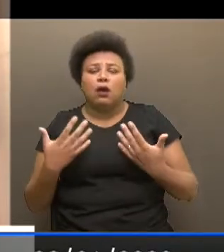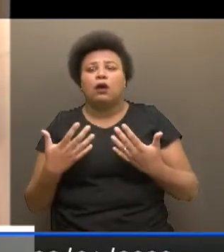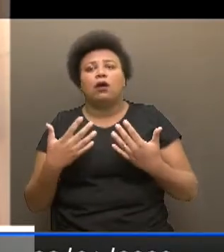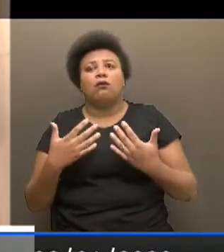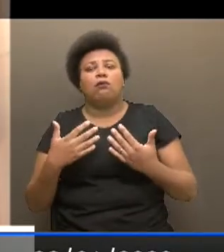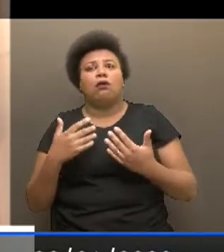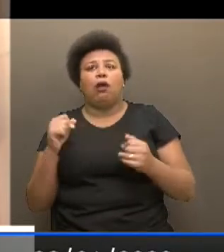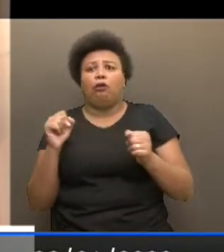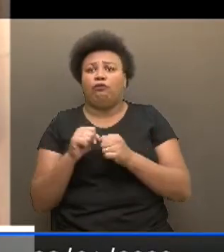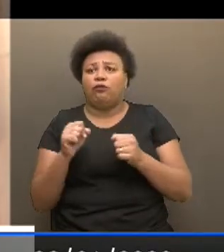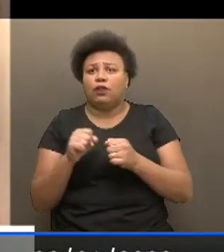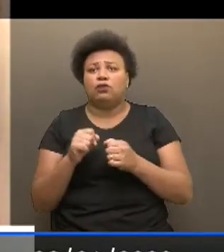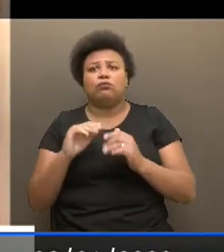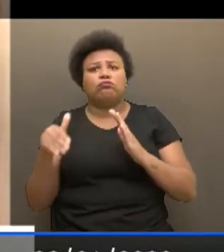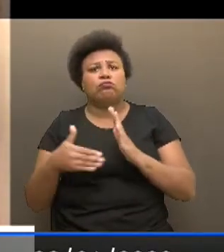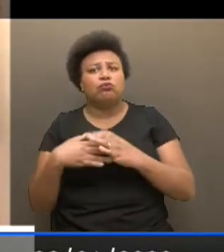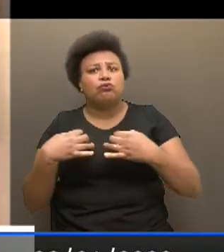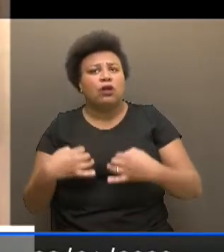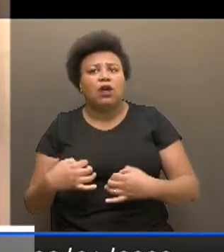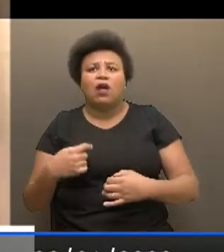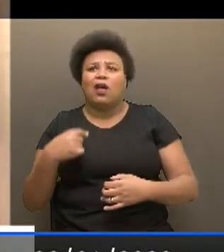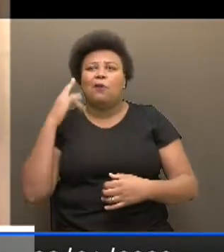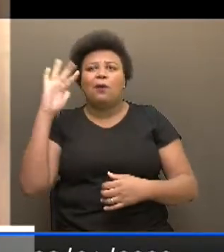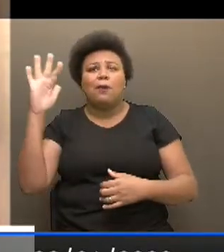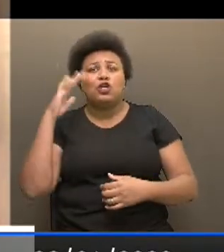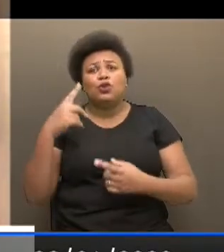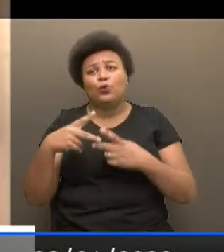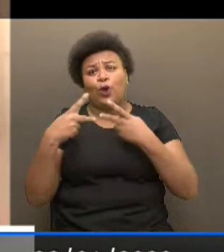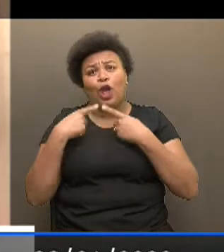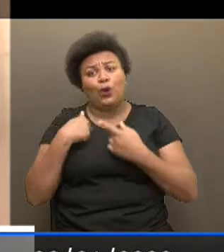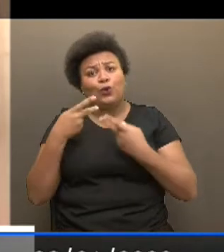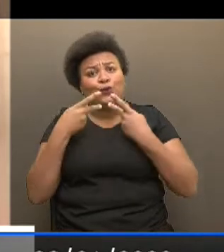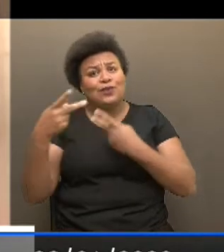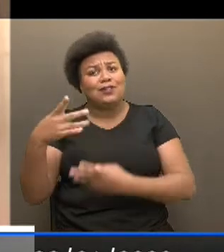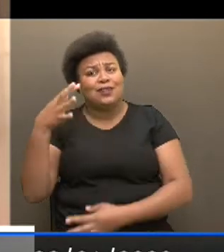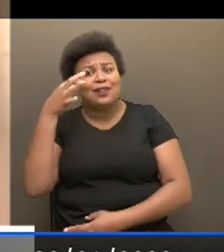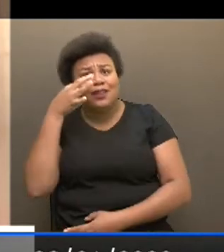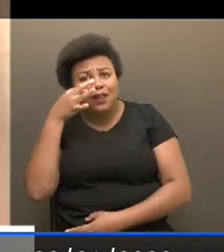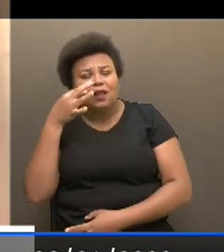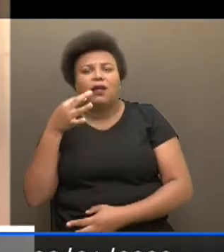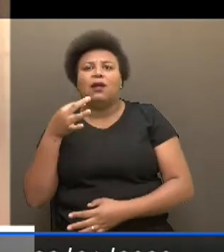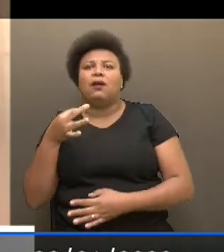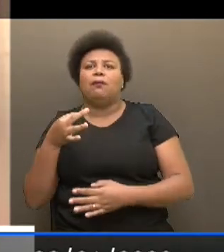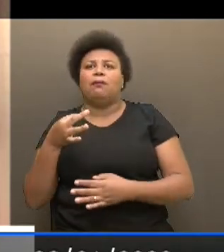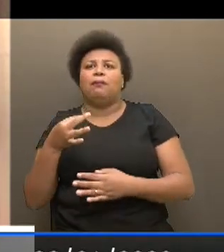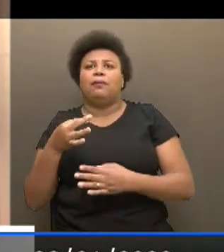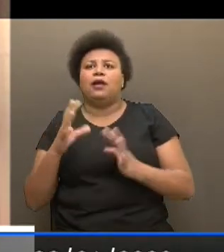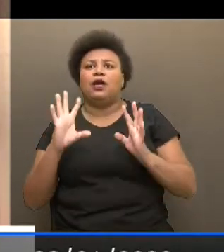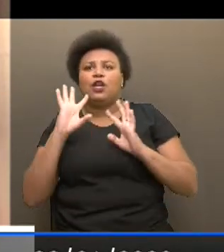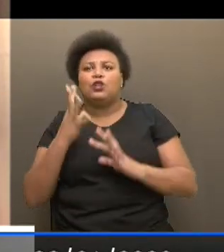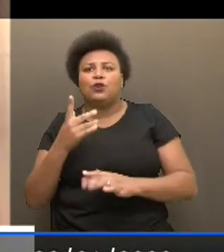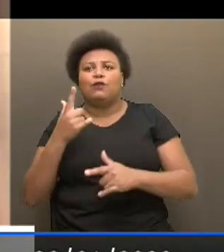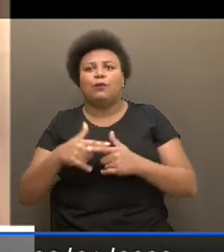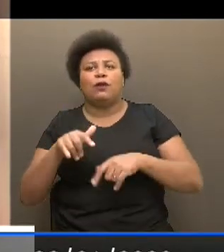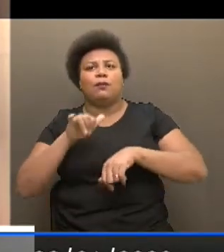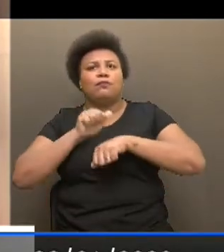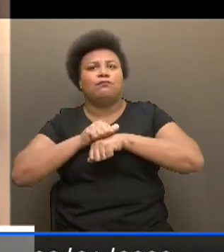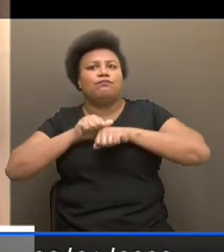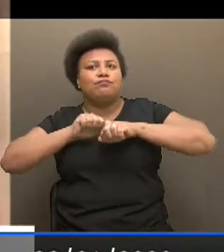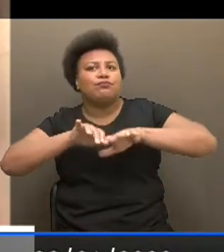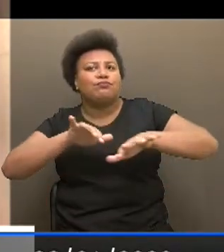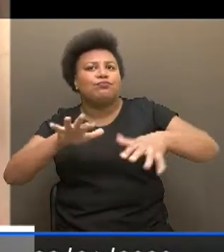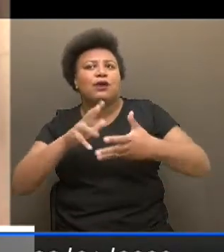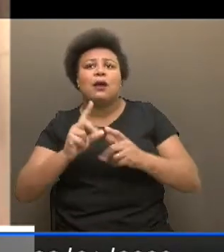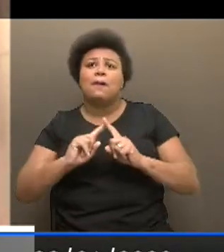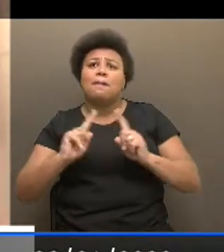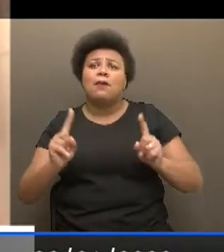máximo, eu imagino, nós não fomos visitar empresa nenhuma para sair dessa pandemia inteiro. Mesmo